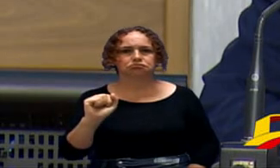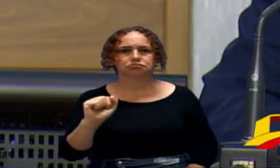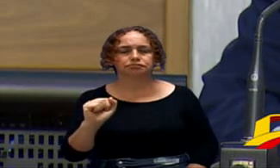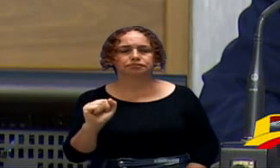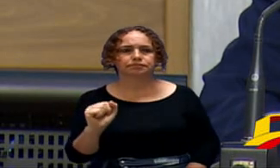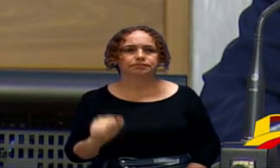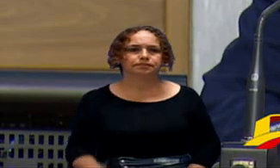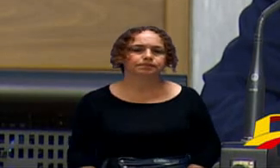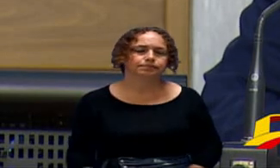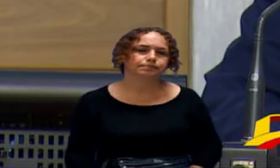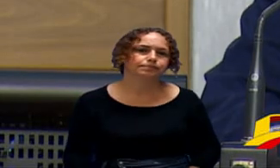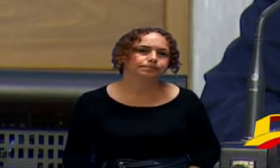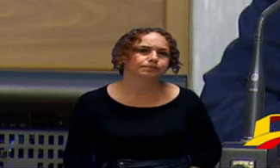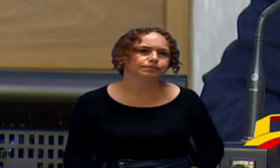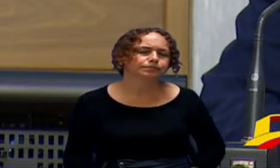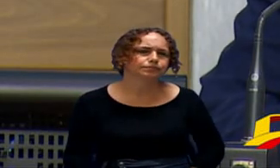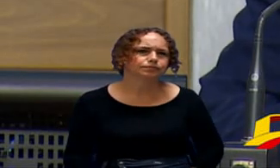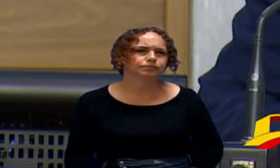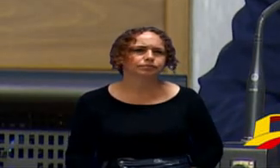gente querendo